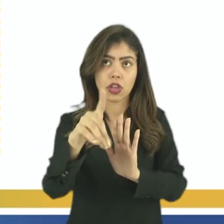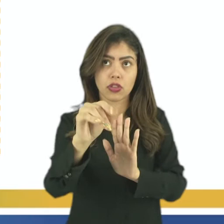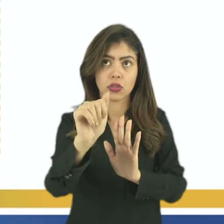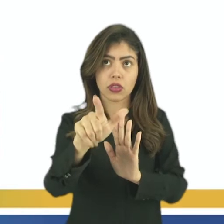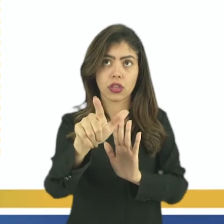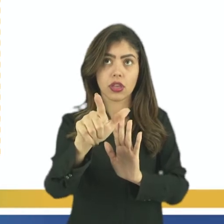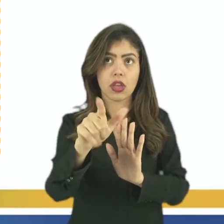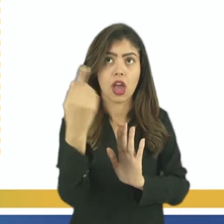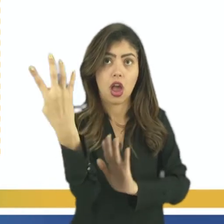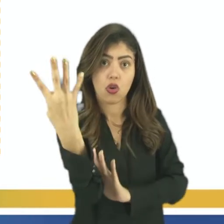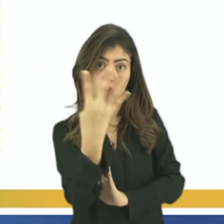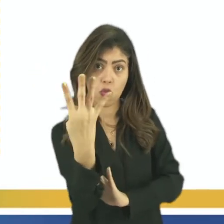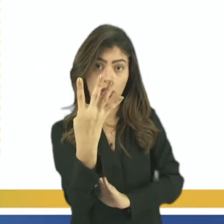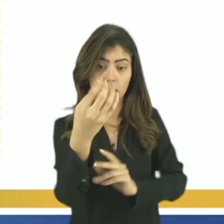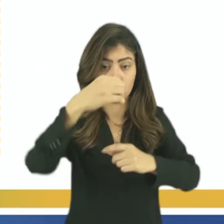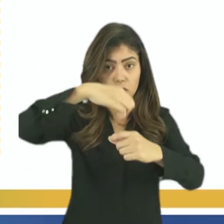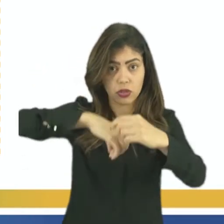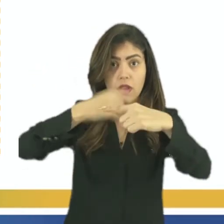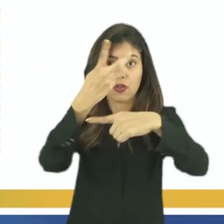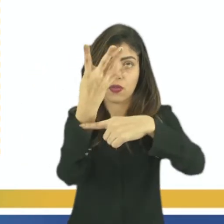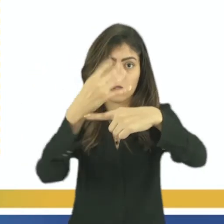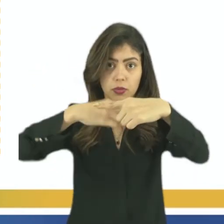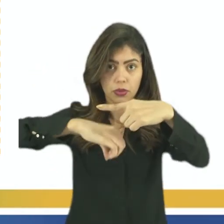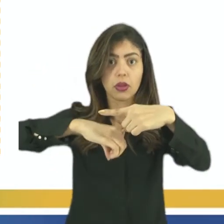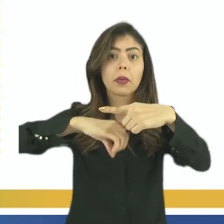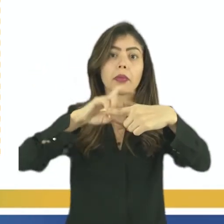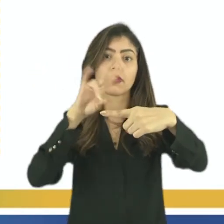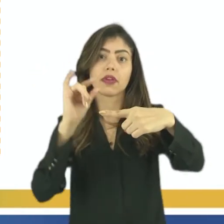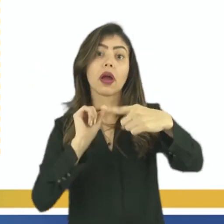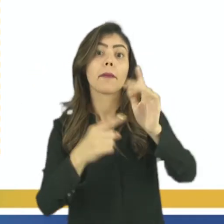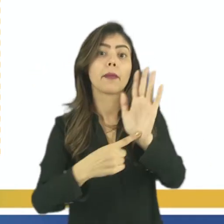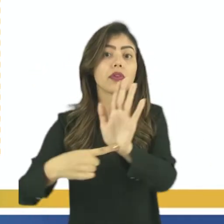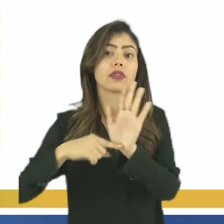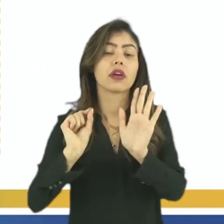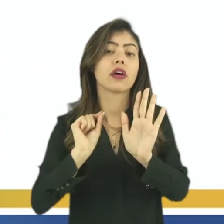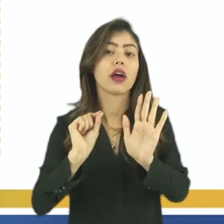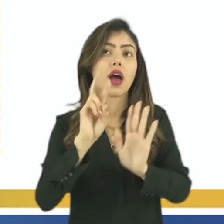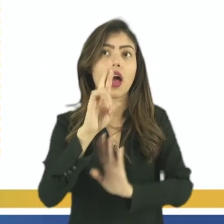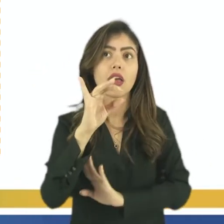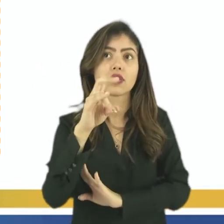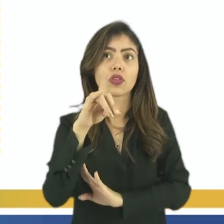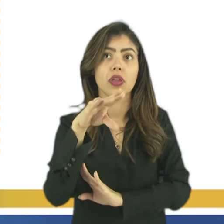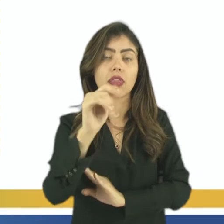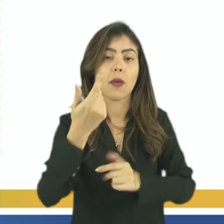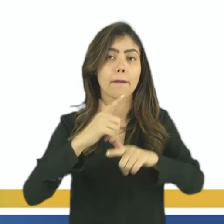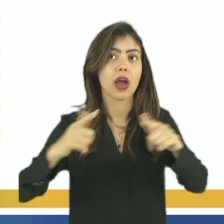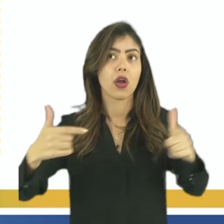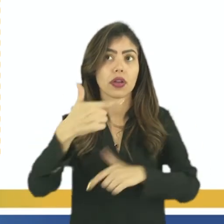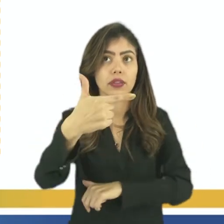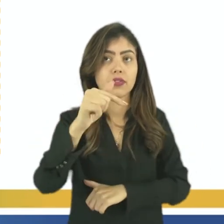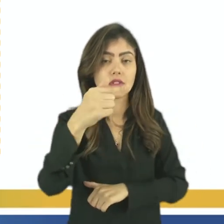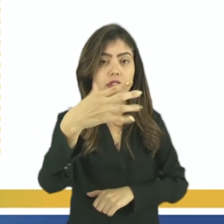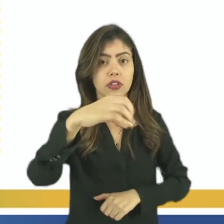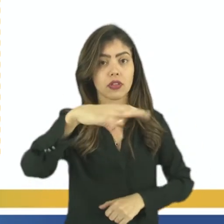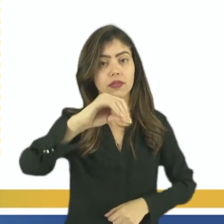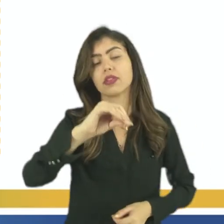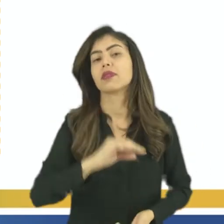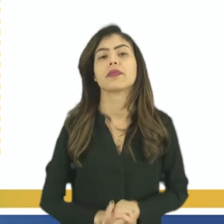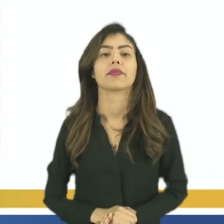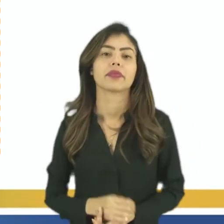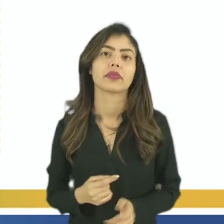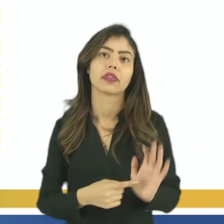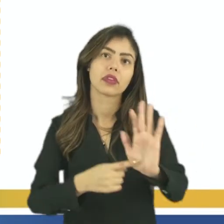fração equivalente a quatro sobre nove ela vai representar um valor racional maior que 27 sobre